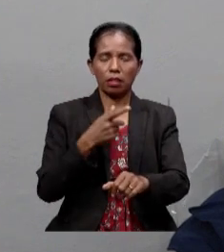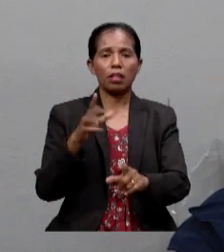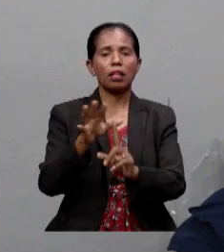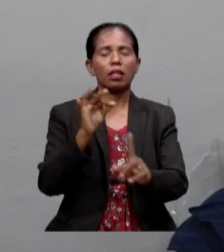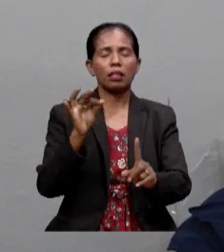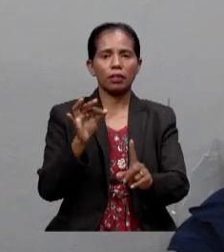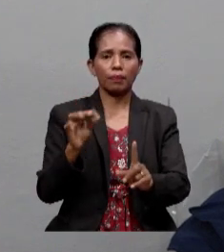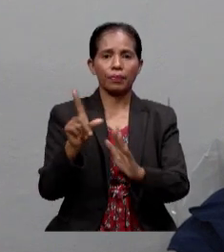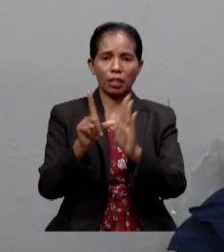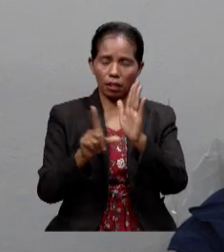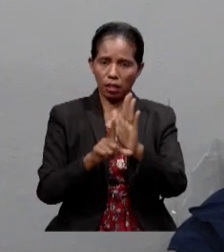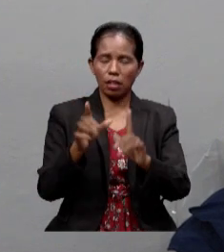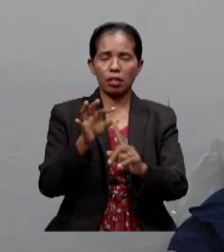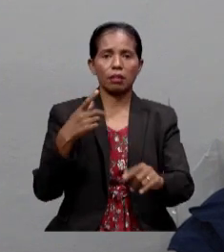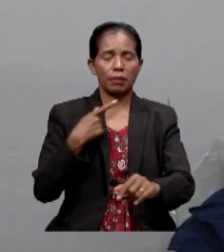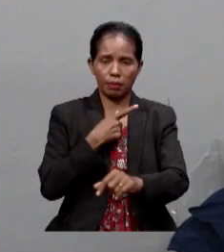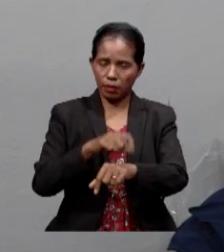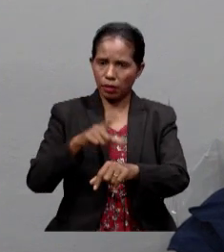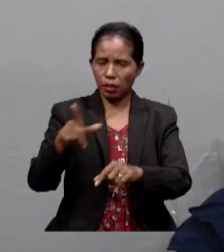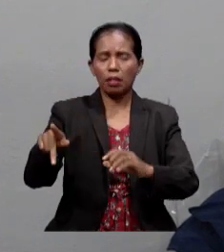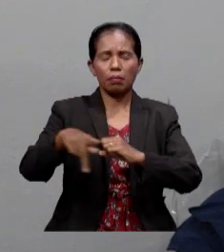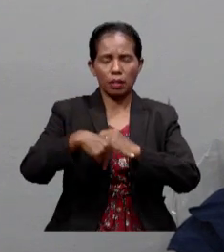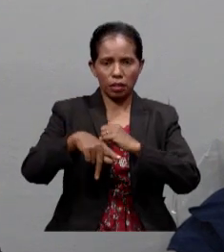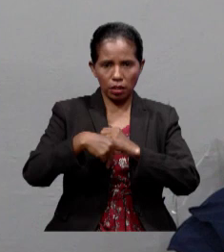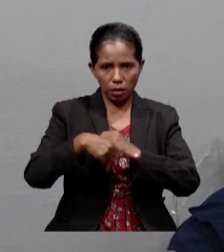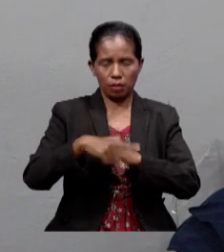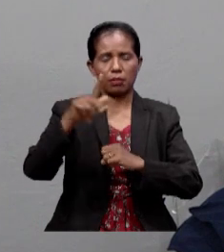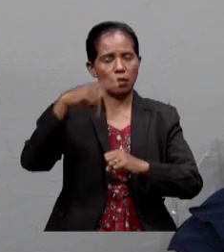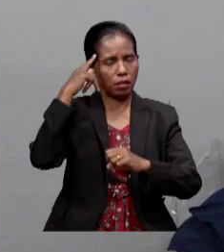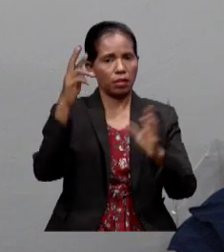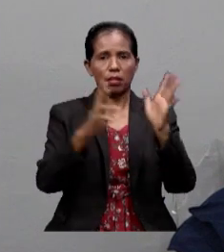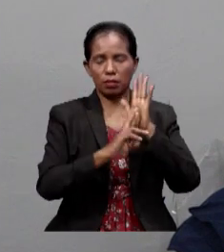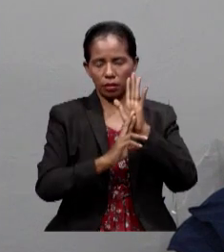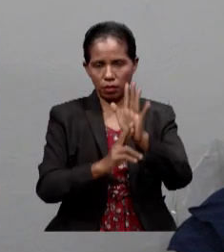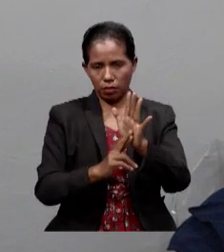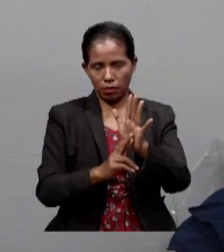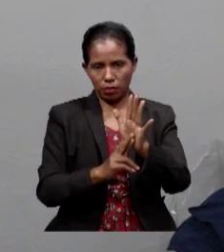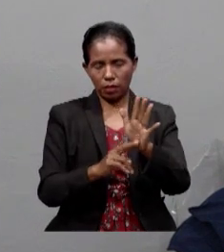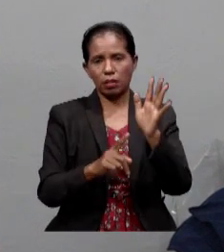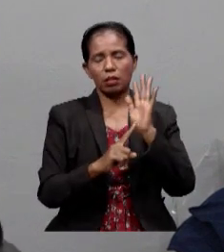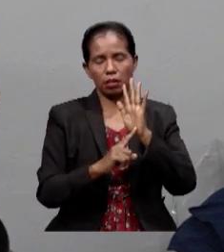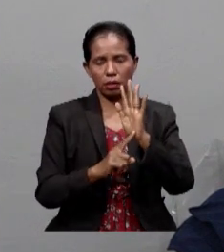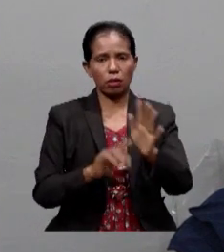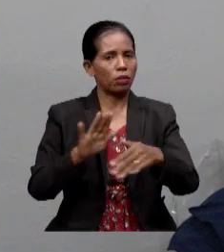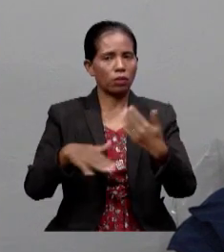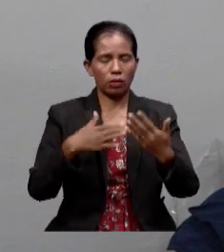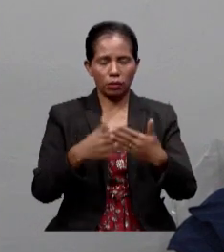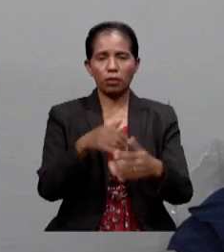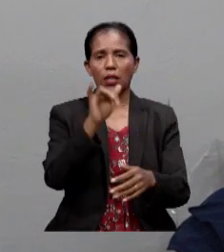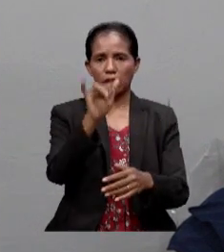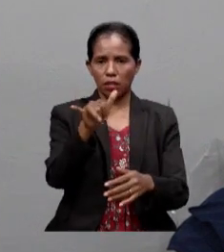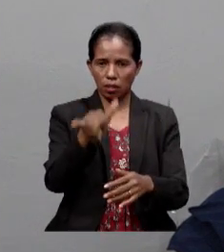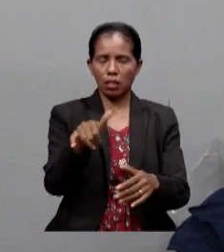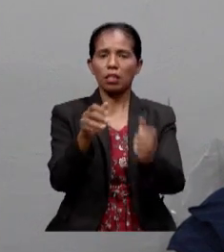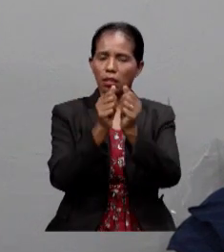Nova, partidos políticos de Nenel, representante moça se ralo apreciação e o todo se concorre a moto, mas